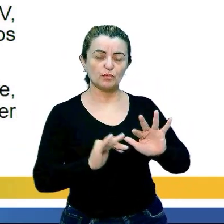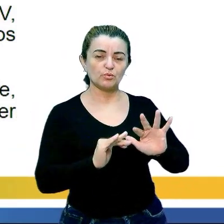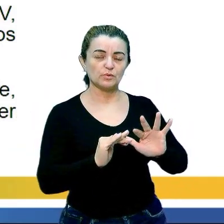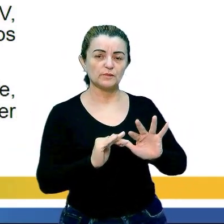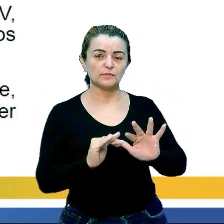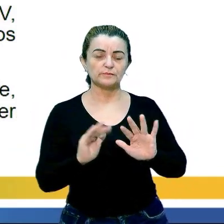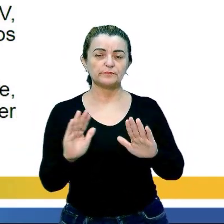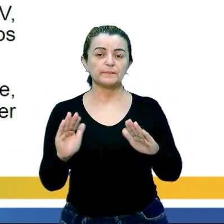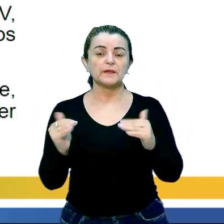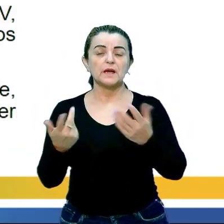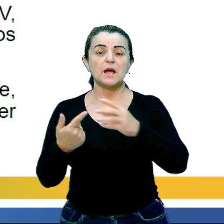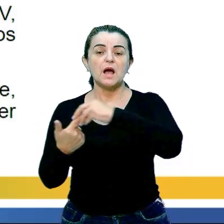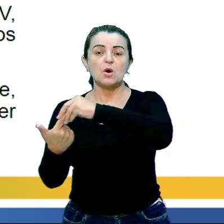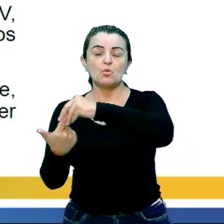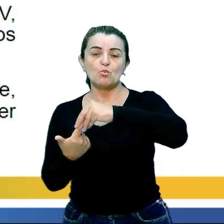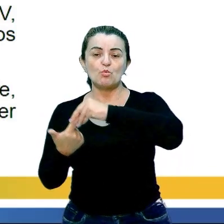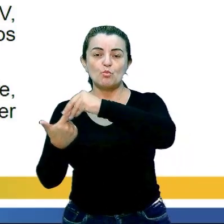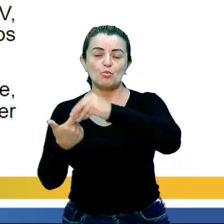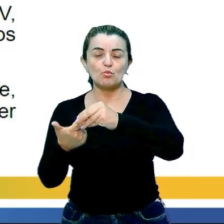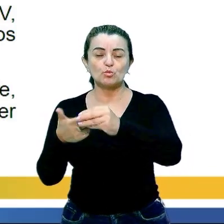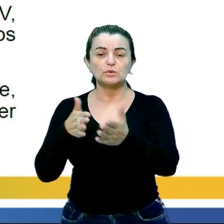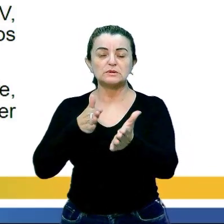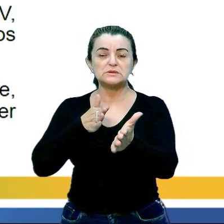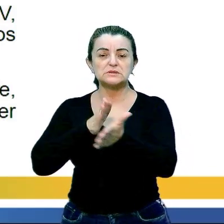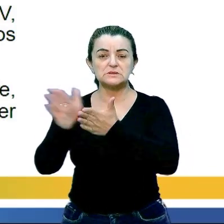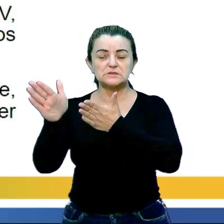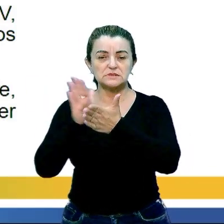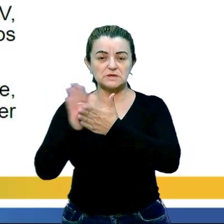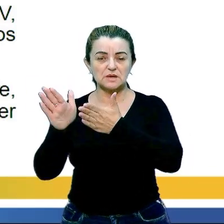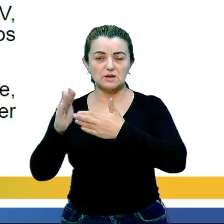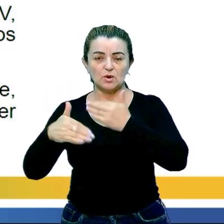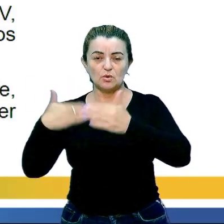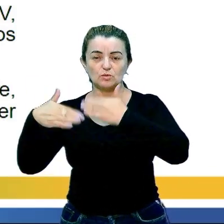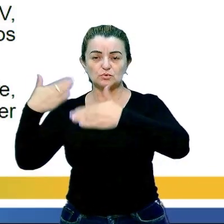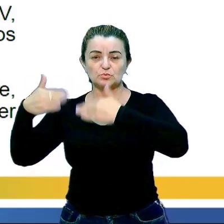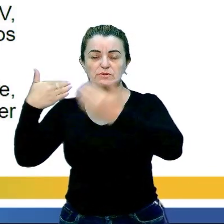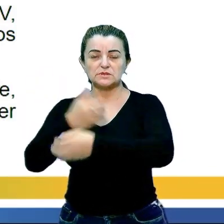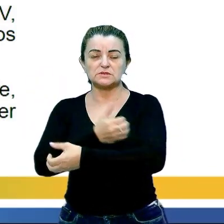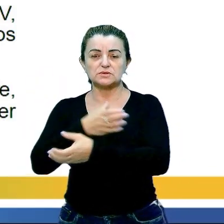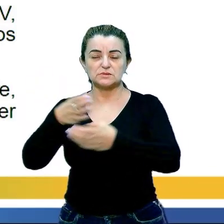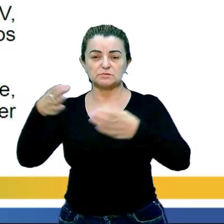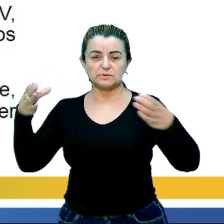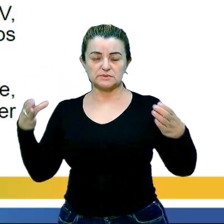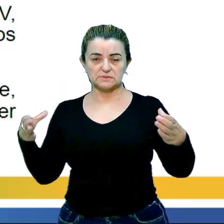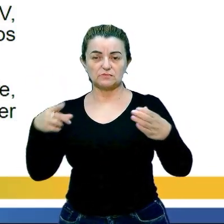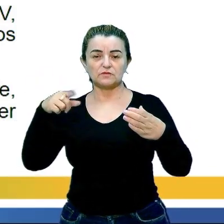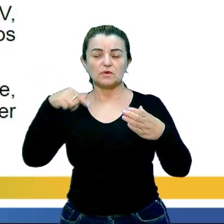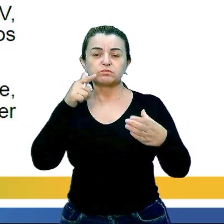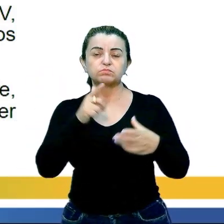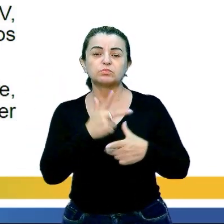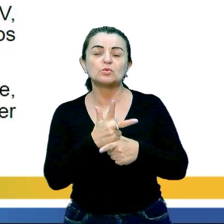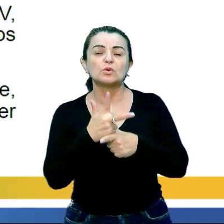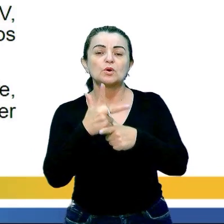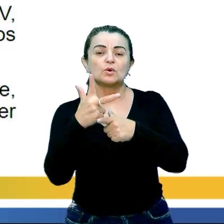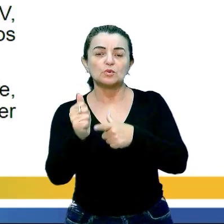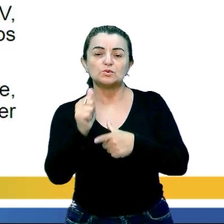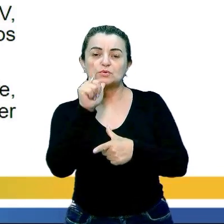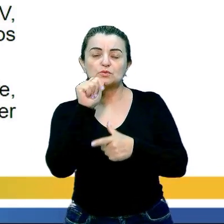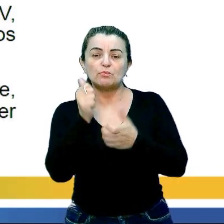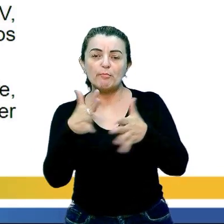Gibraltar, a única saída para dar continuidade ao processo de expansão Foi a conquista do